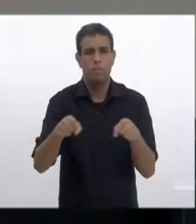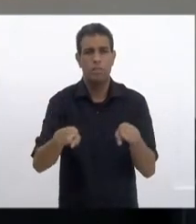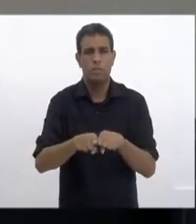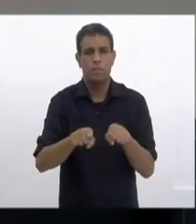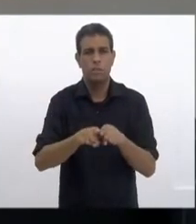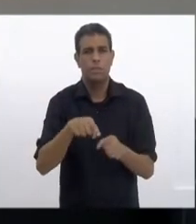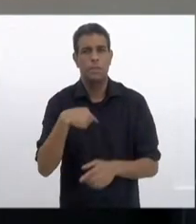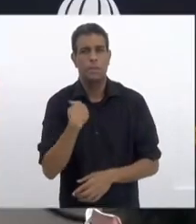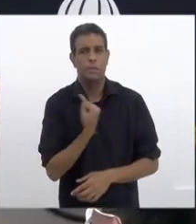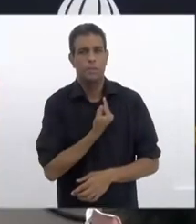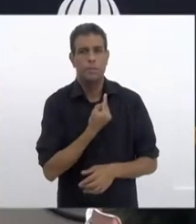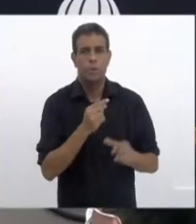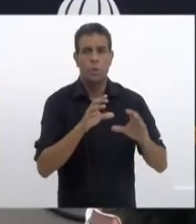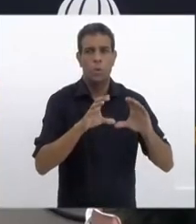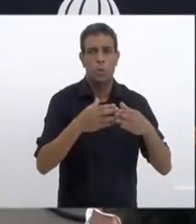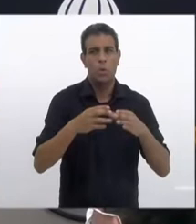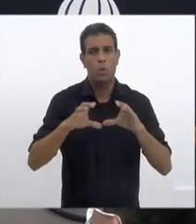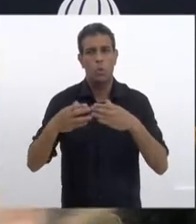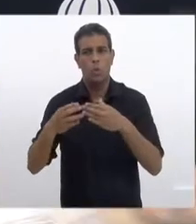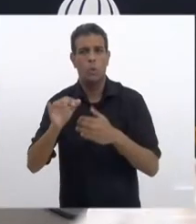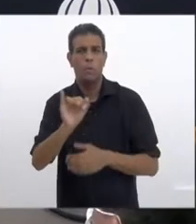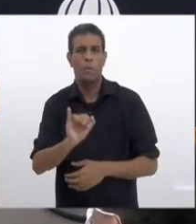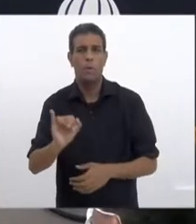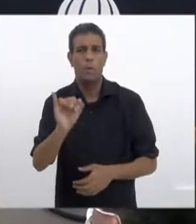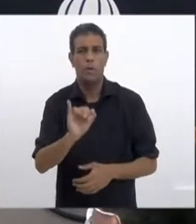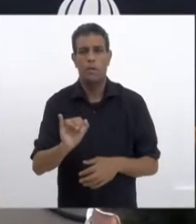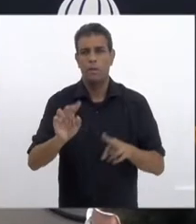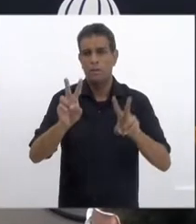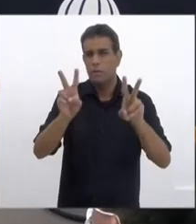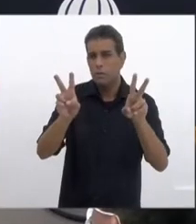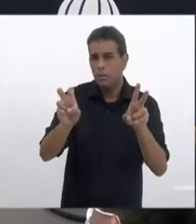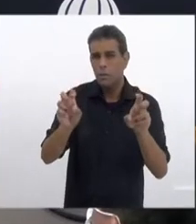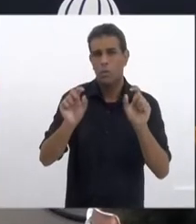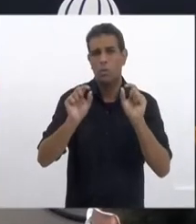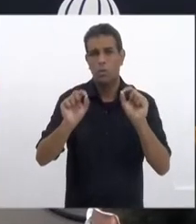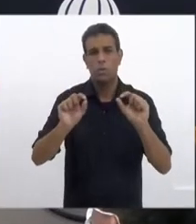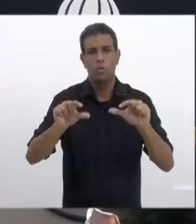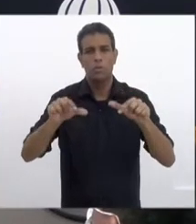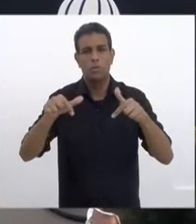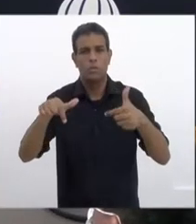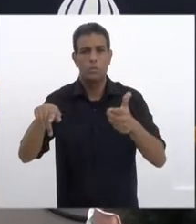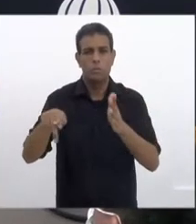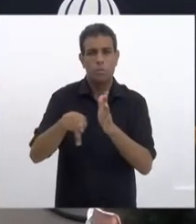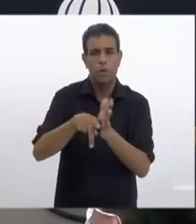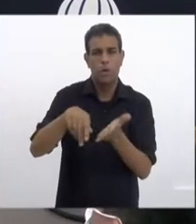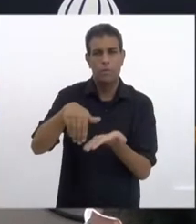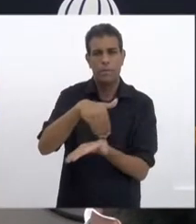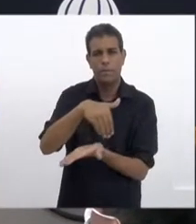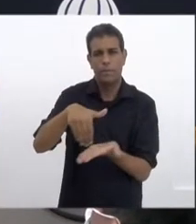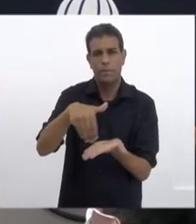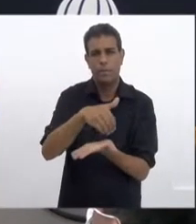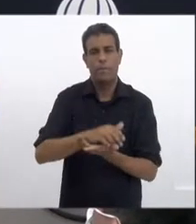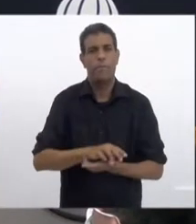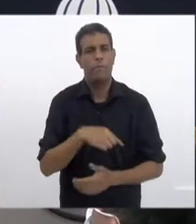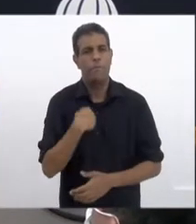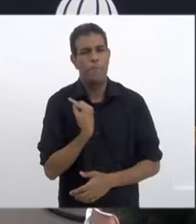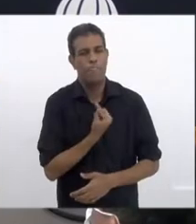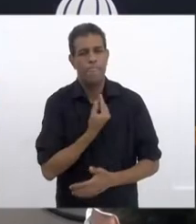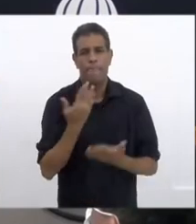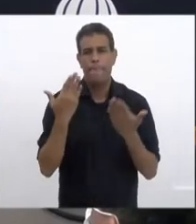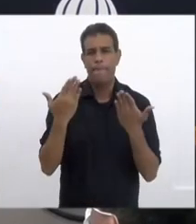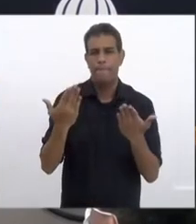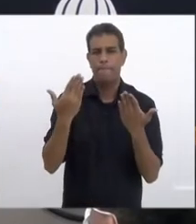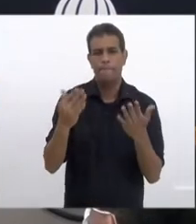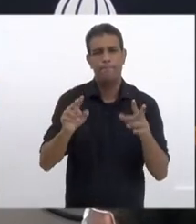aqui junto com esse grupo a importância e relevância desse assunto para a Secretaria Estadual de Saúde. Esse é um assunto que também